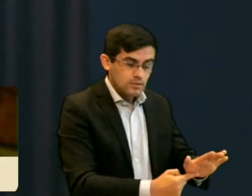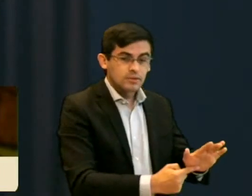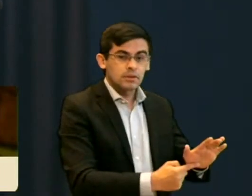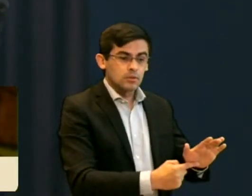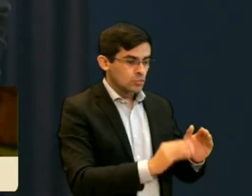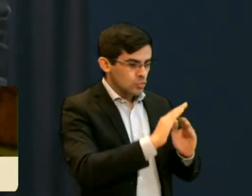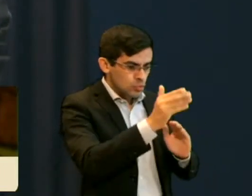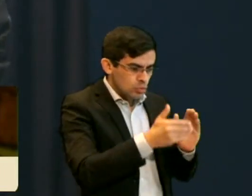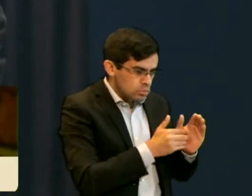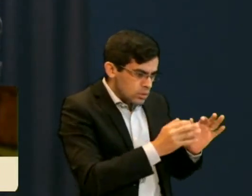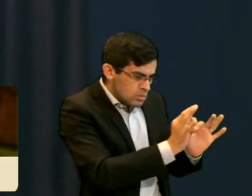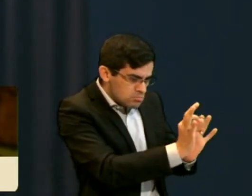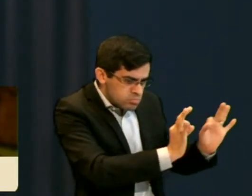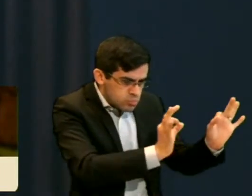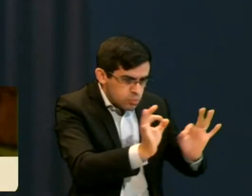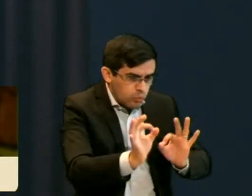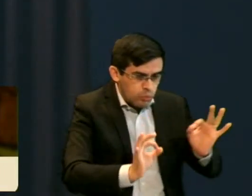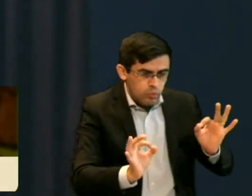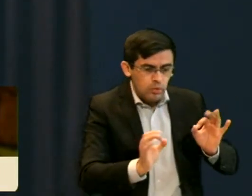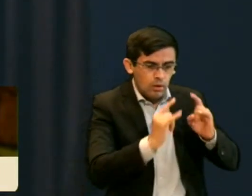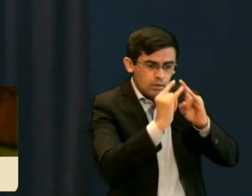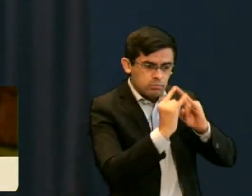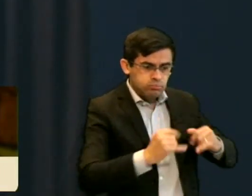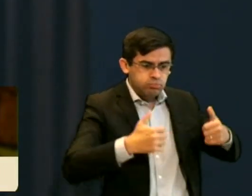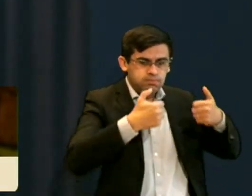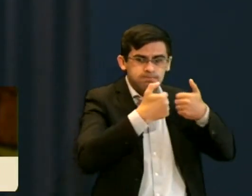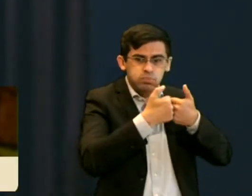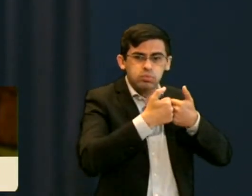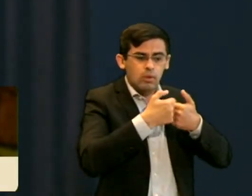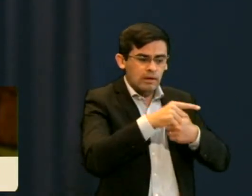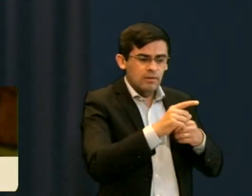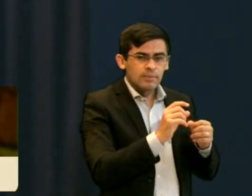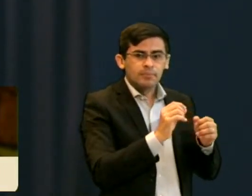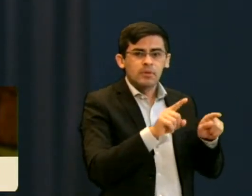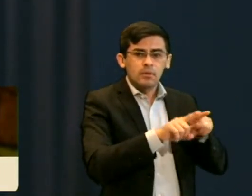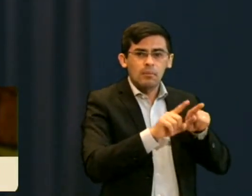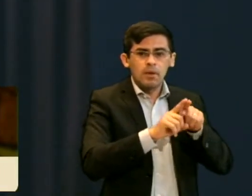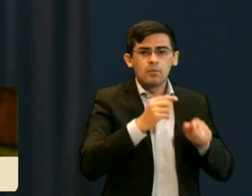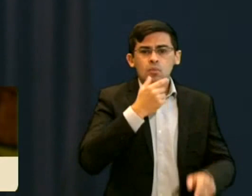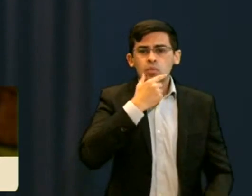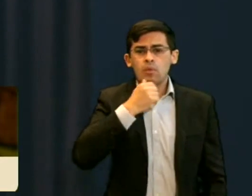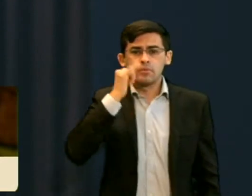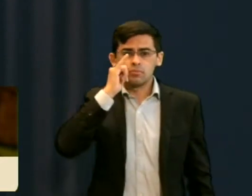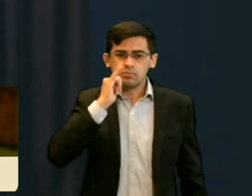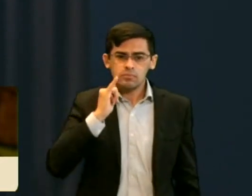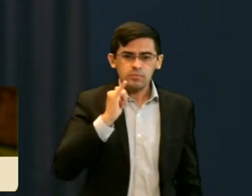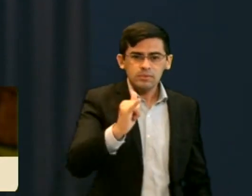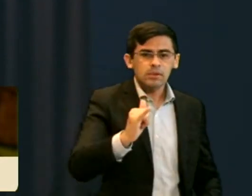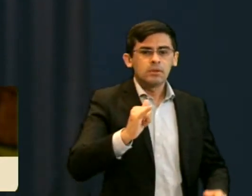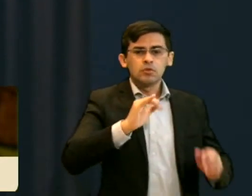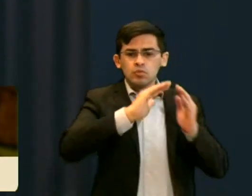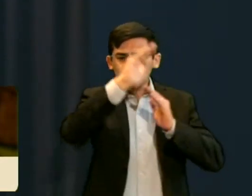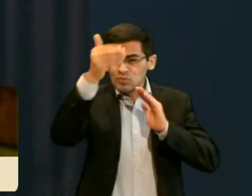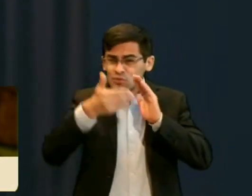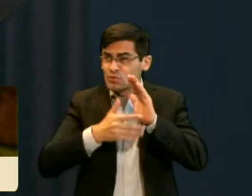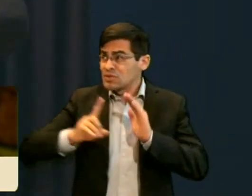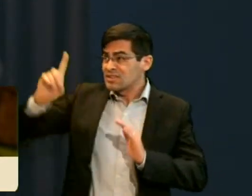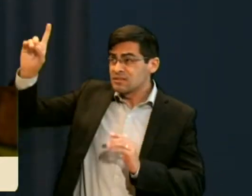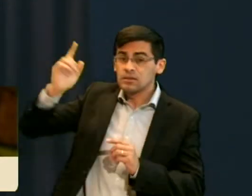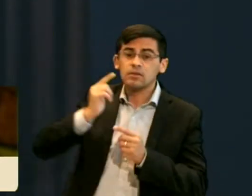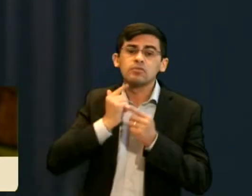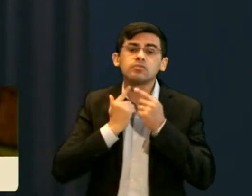do tabernáculo para ele. Deus mostra para os seus profetas os desígnios. E muitas vezes isso